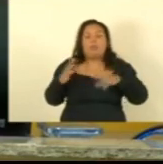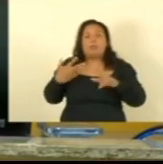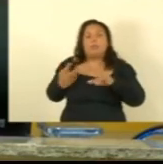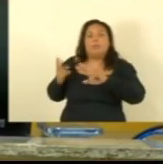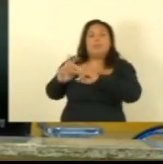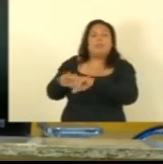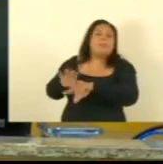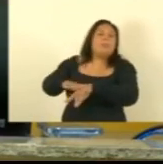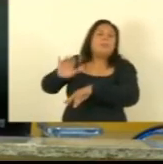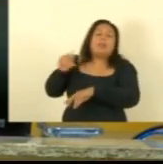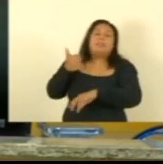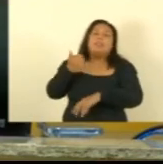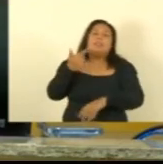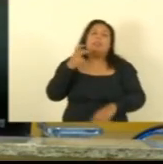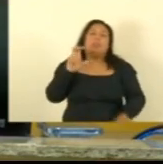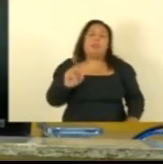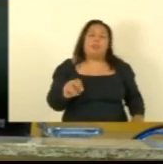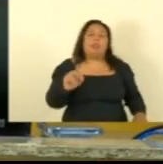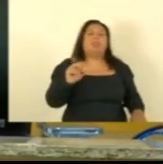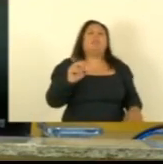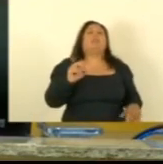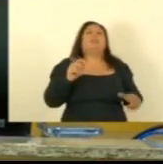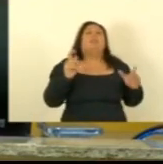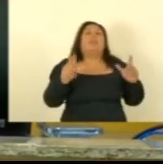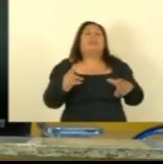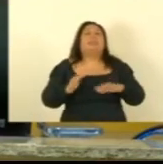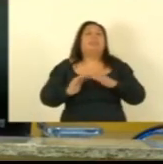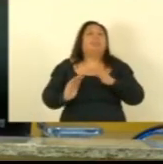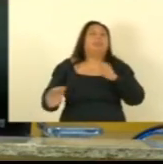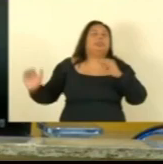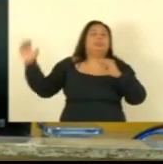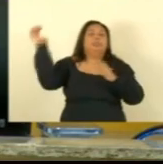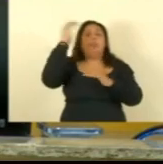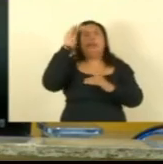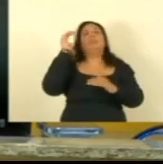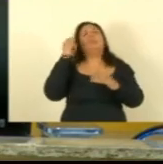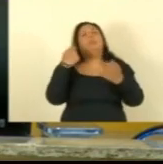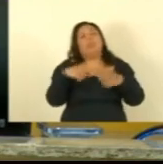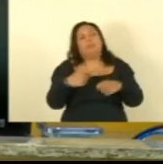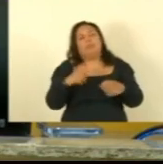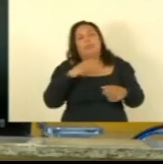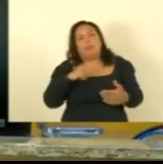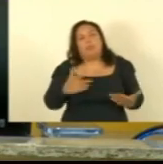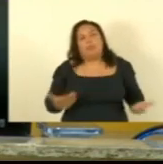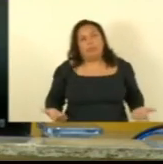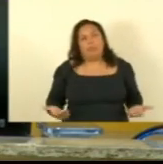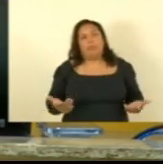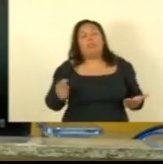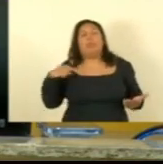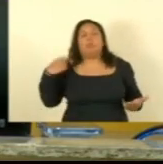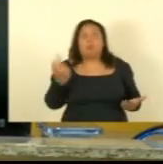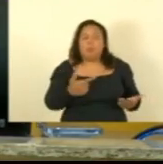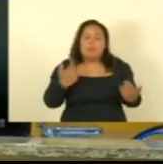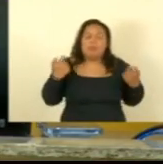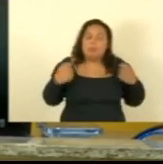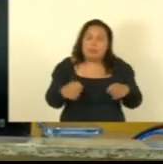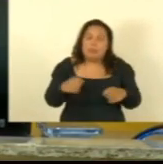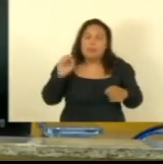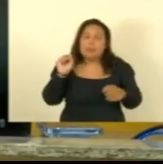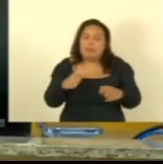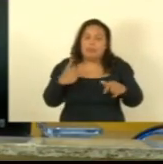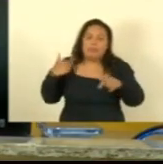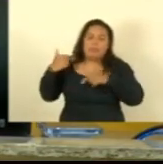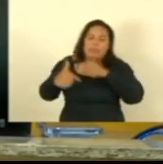com mais de 150% acima, né, do que deveria ter, né? Nós precisamos de